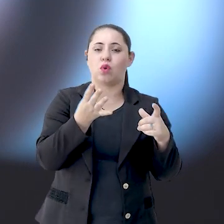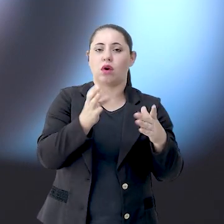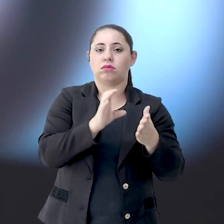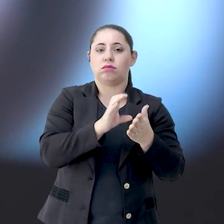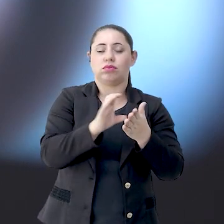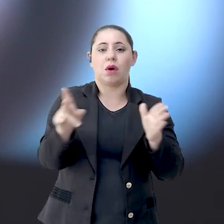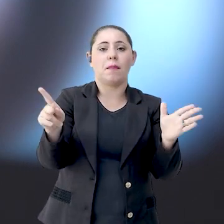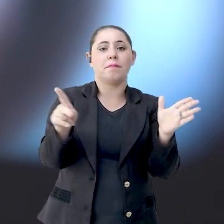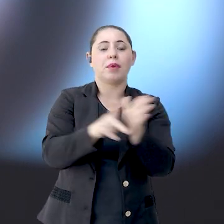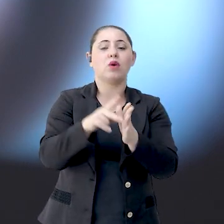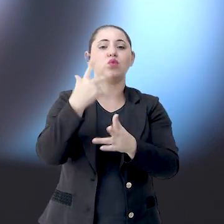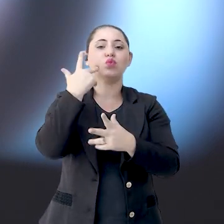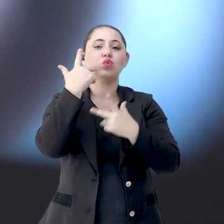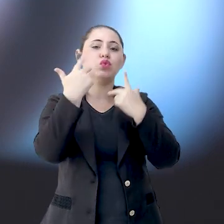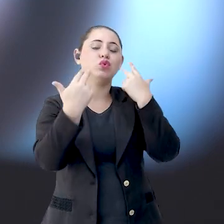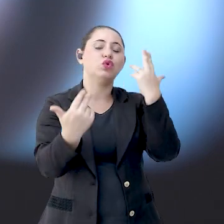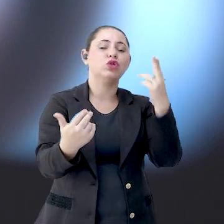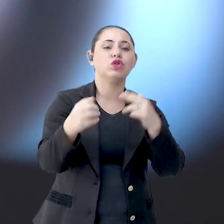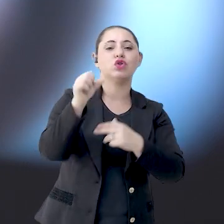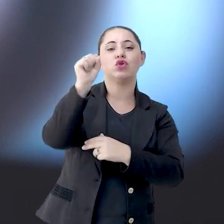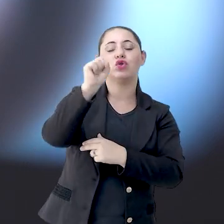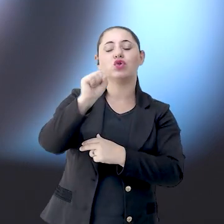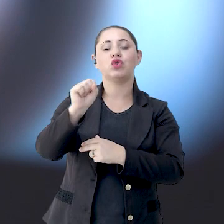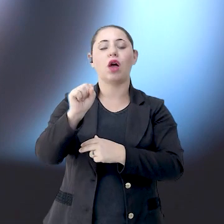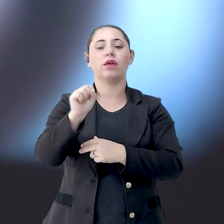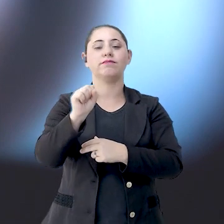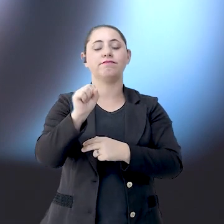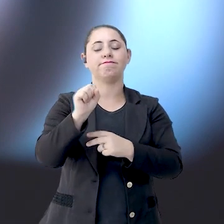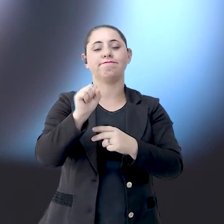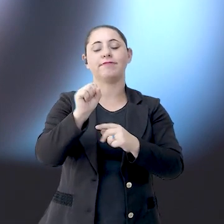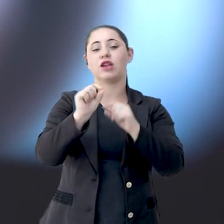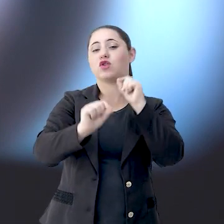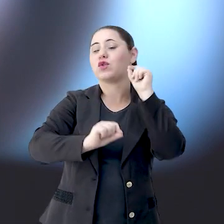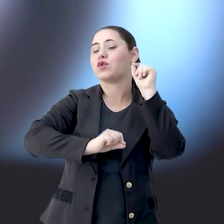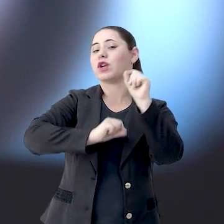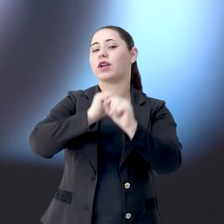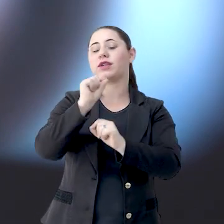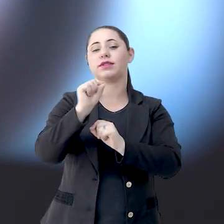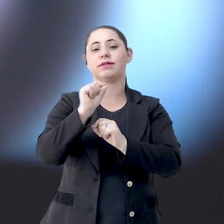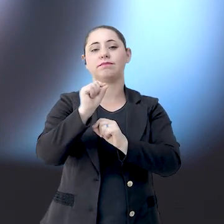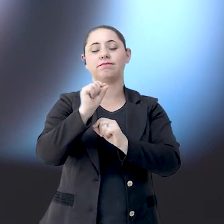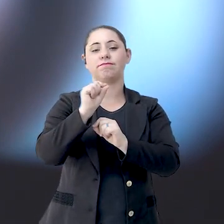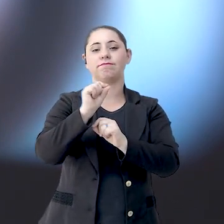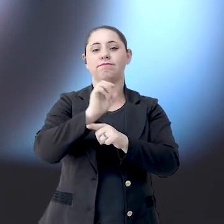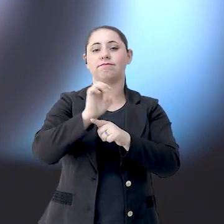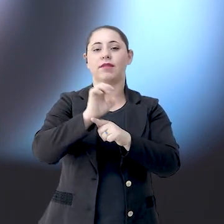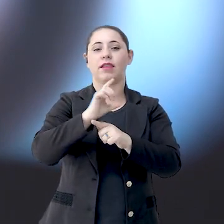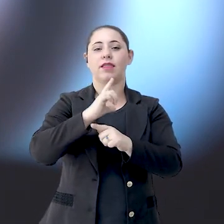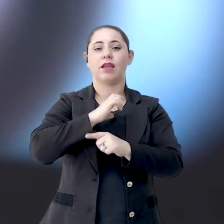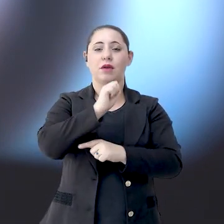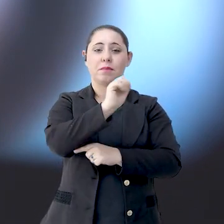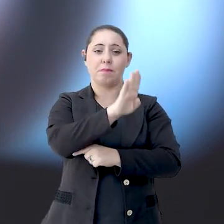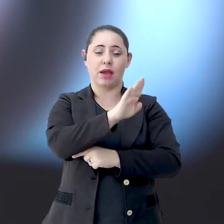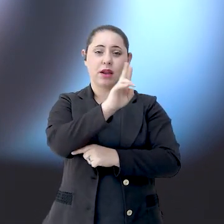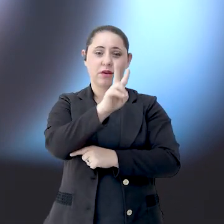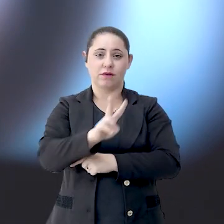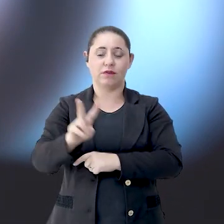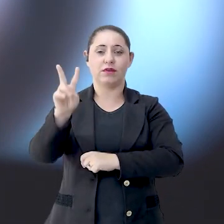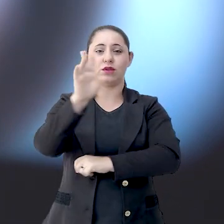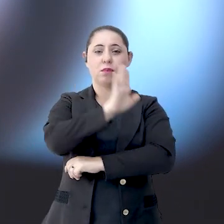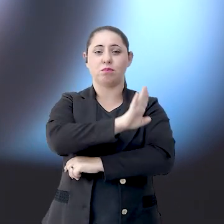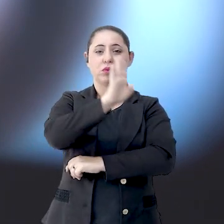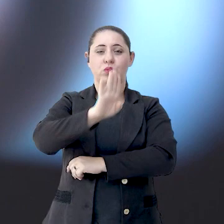Vista, Bodoquena, Bonito, Caracol, Guia Lopes da Laguna, Jardim, Nioaque e Porto